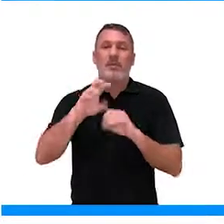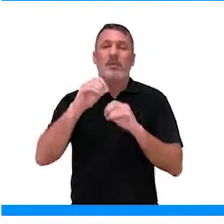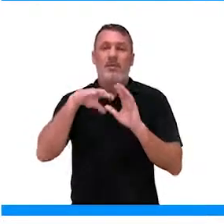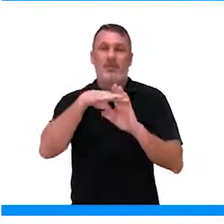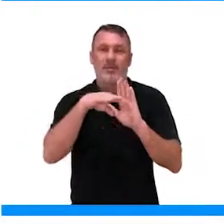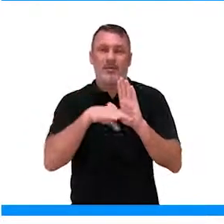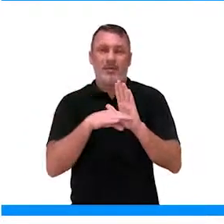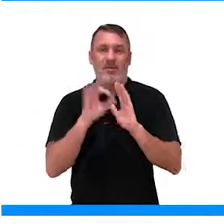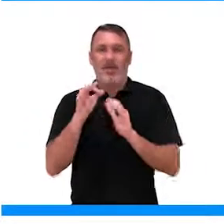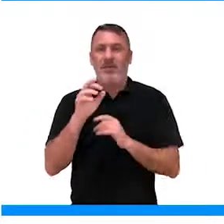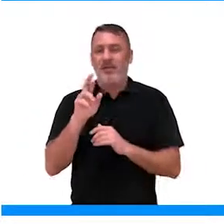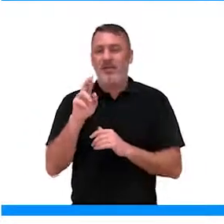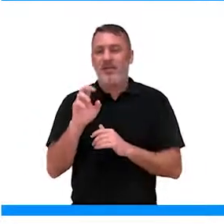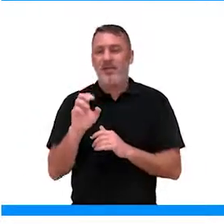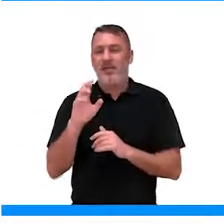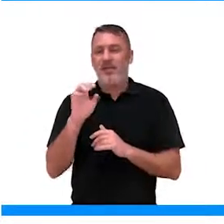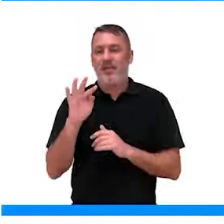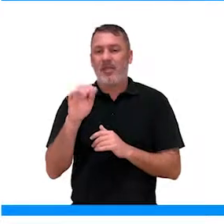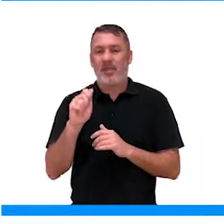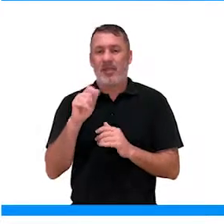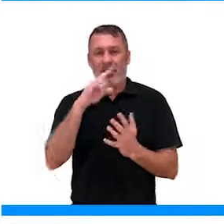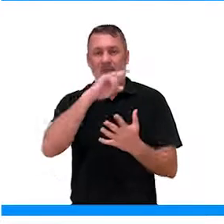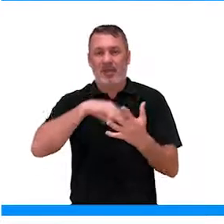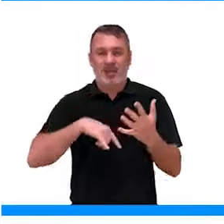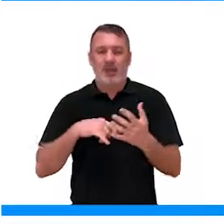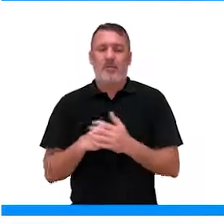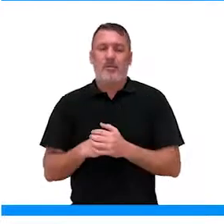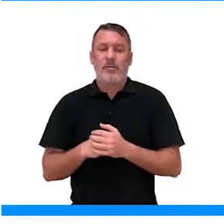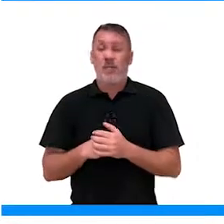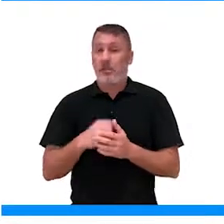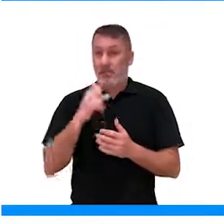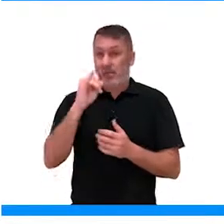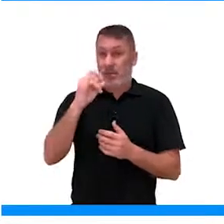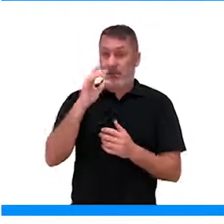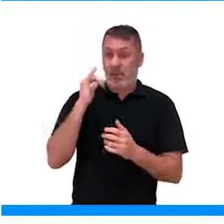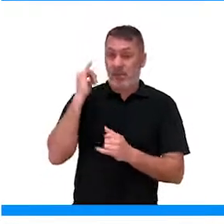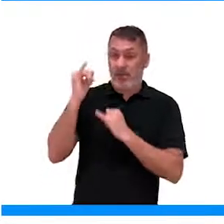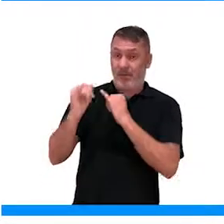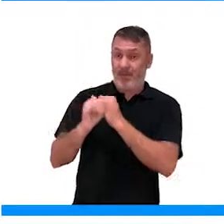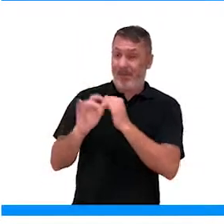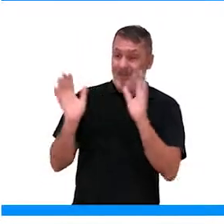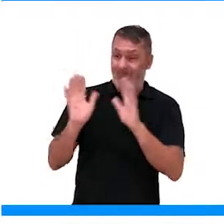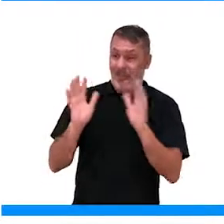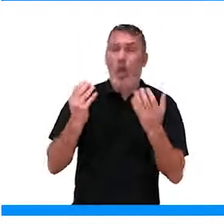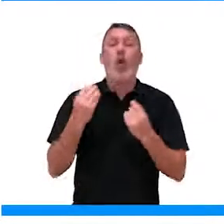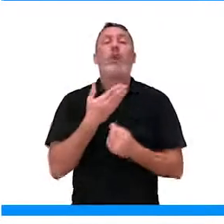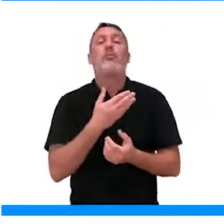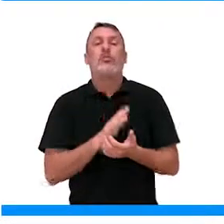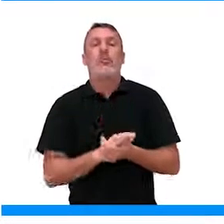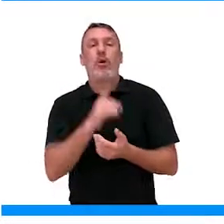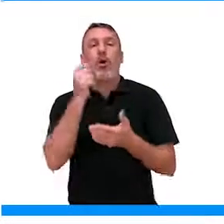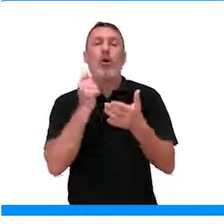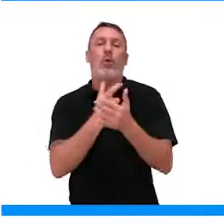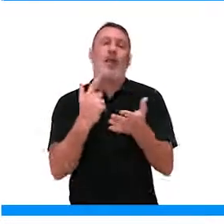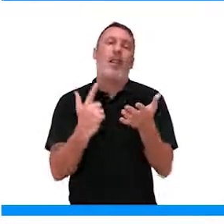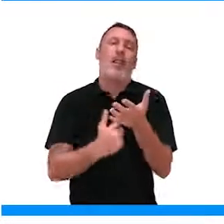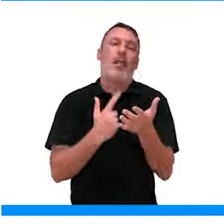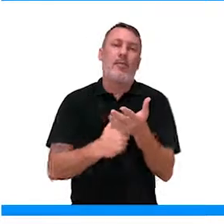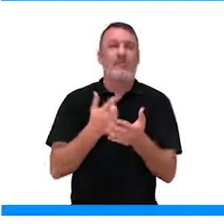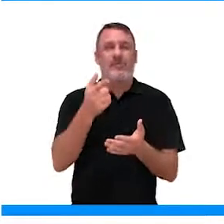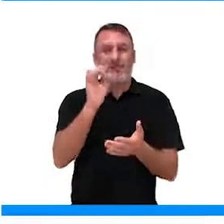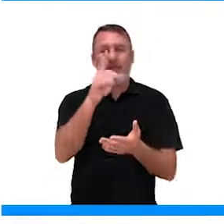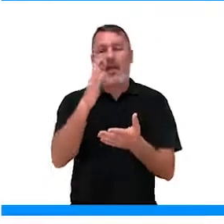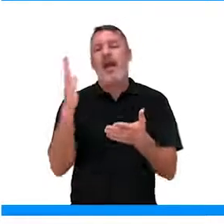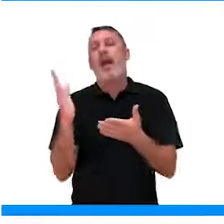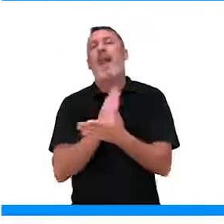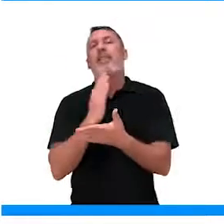culinária, um gênero textual que todo mundo conhece e que, sem a internet no passado, o que a gente fazia? Comprava